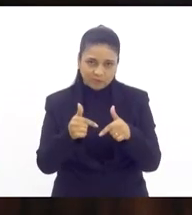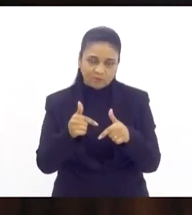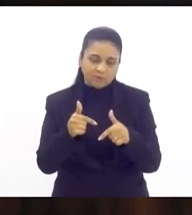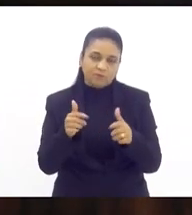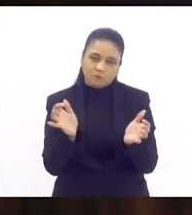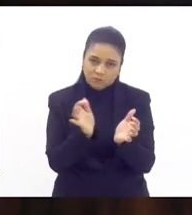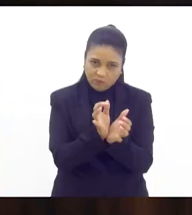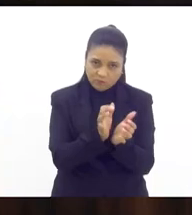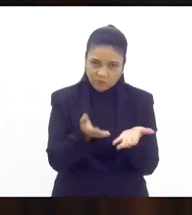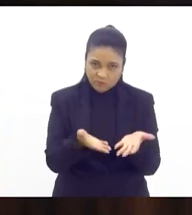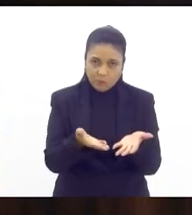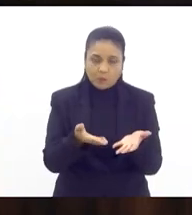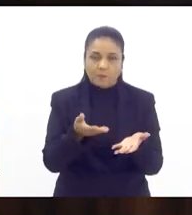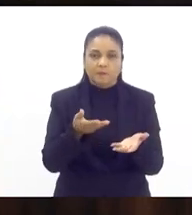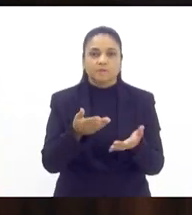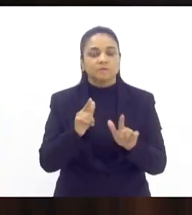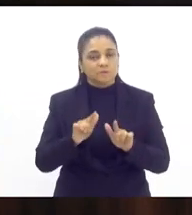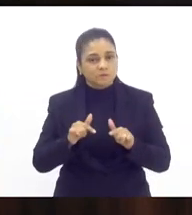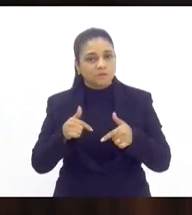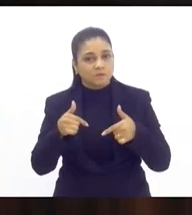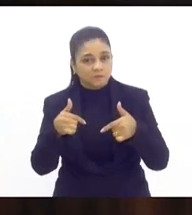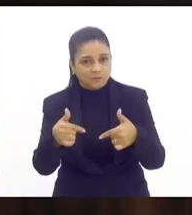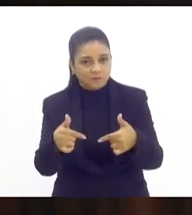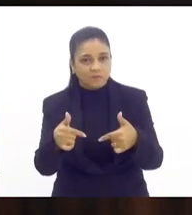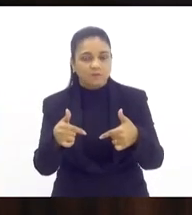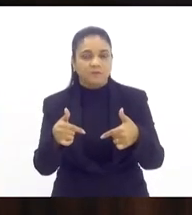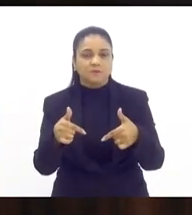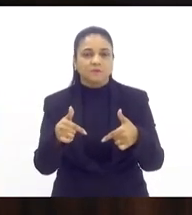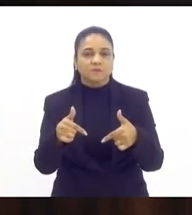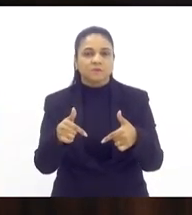é basicamente essa nossas atividades